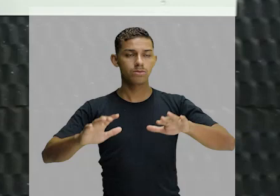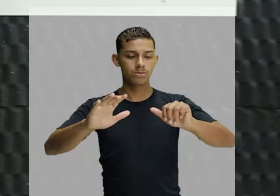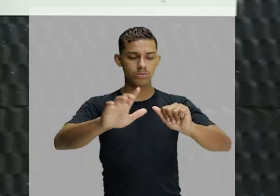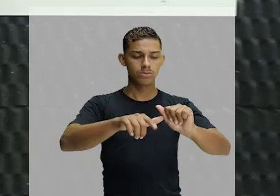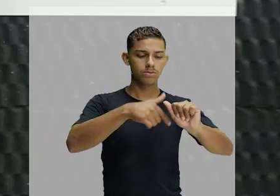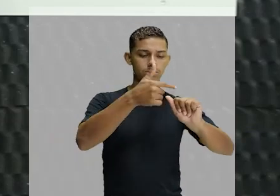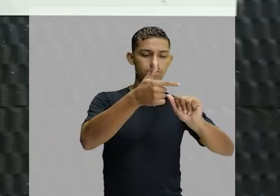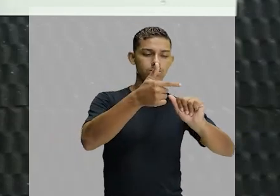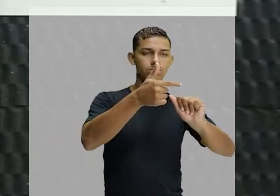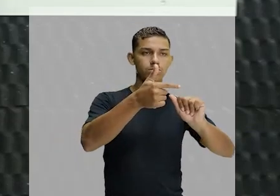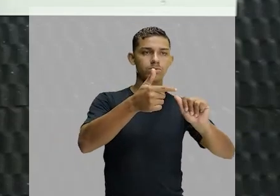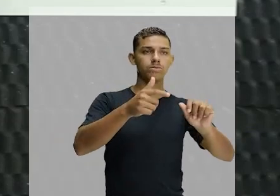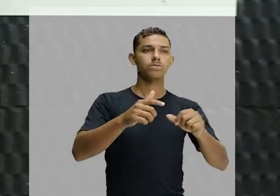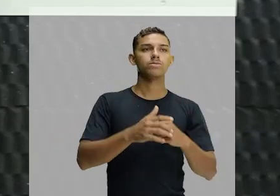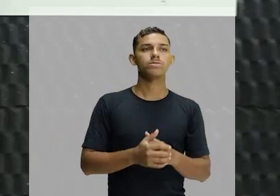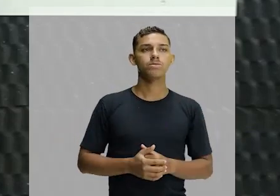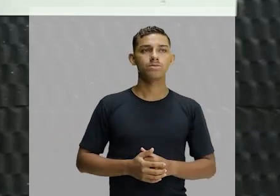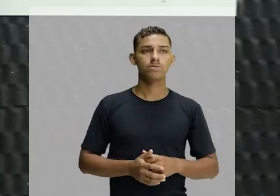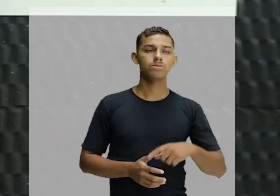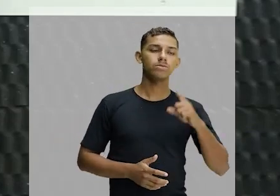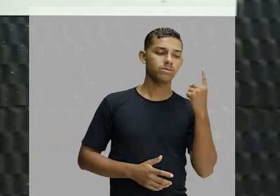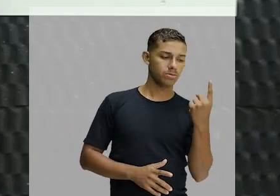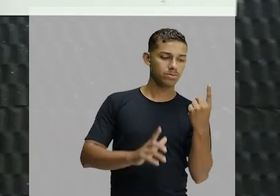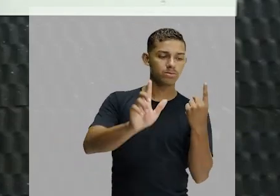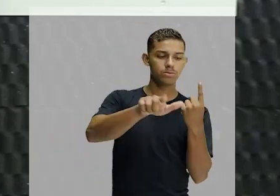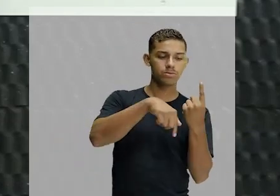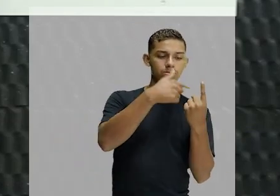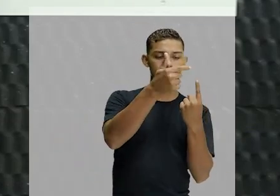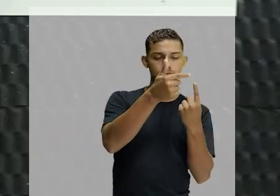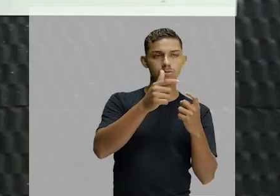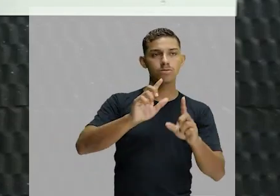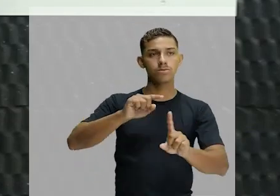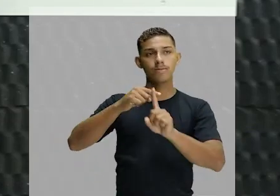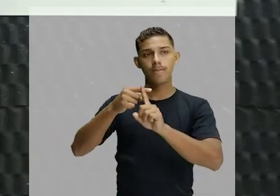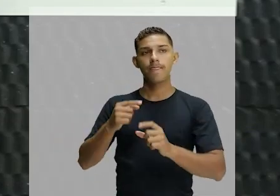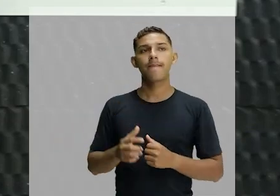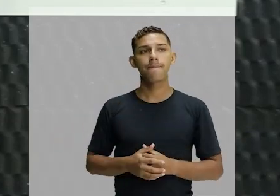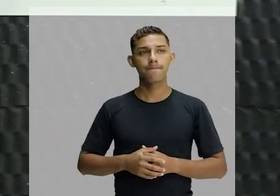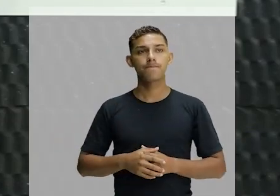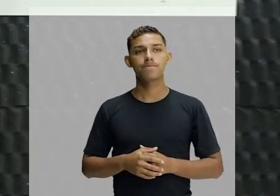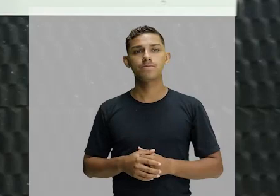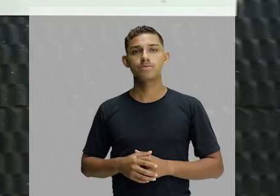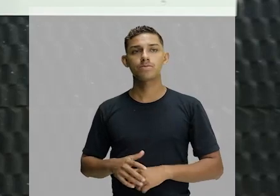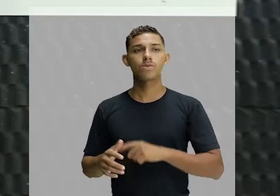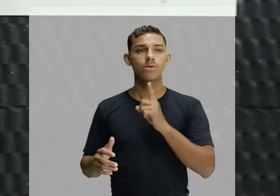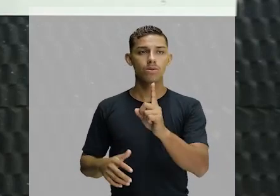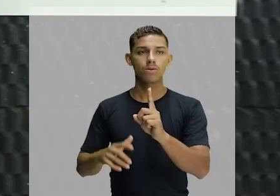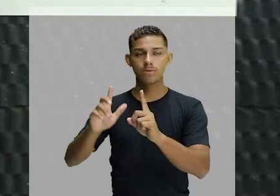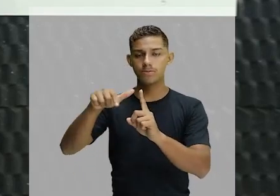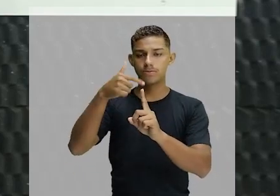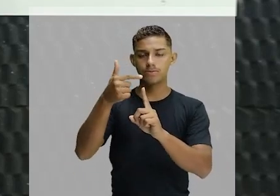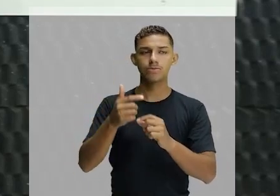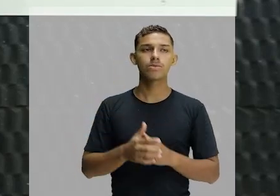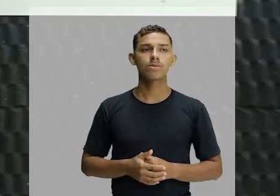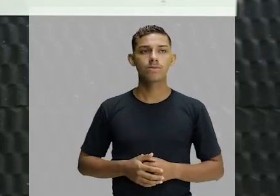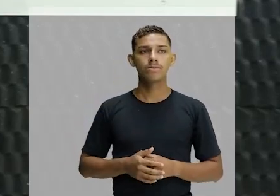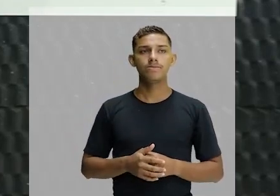de A ao quadrado, que é 1, mais 1 ao quadrado.